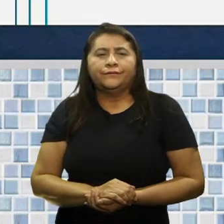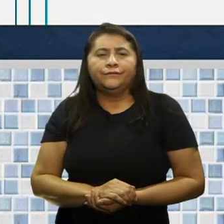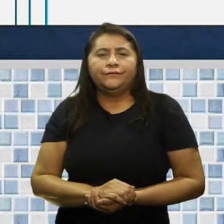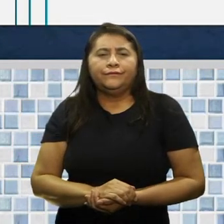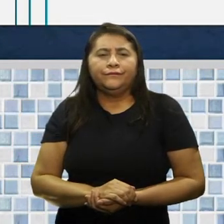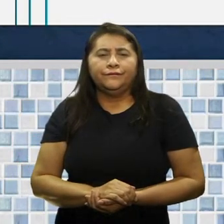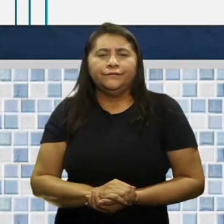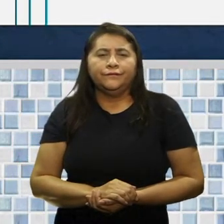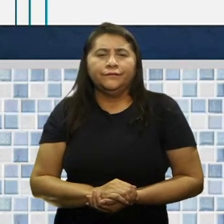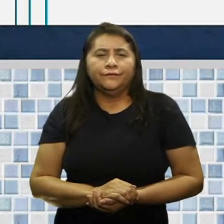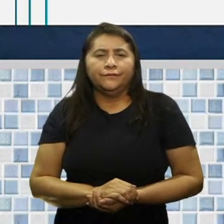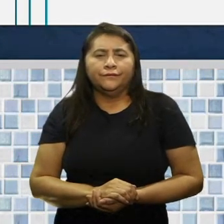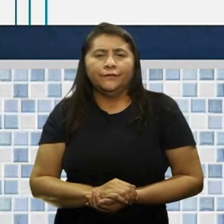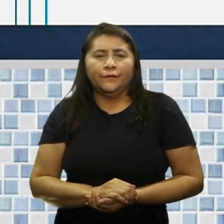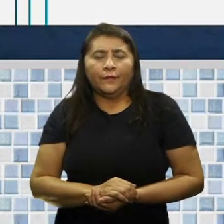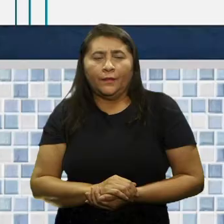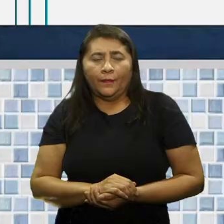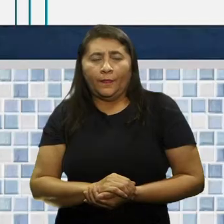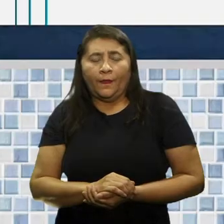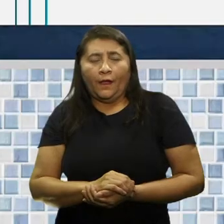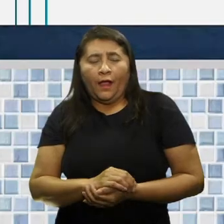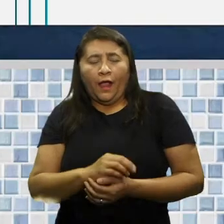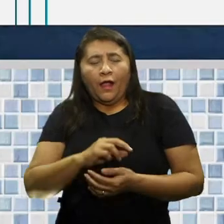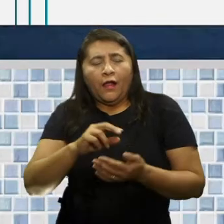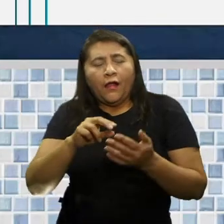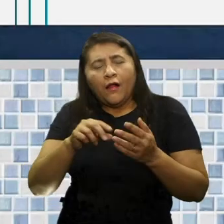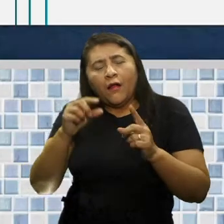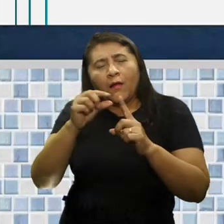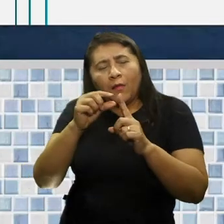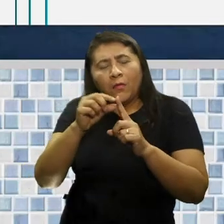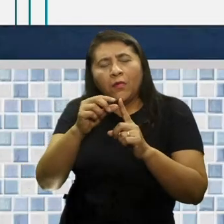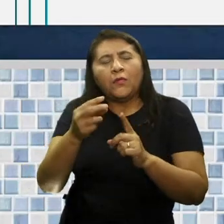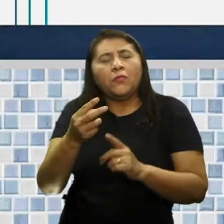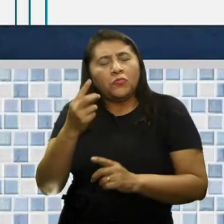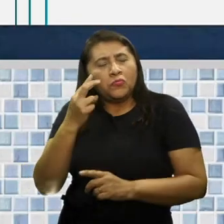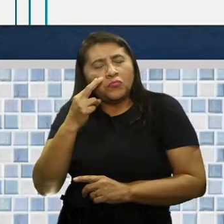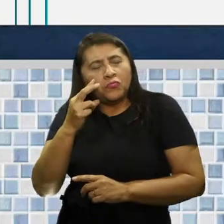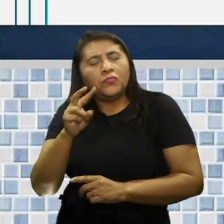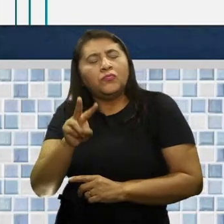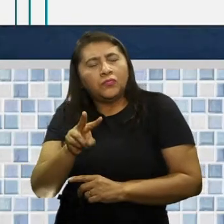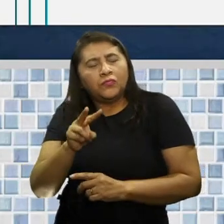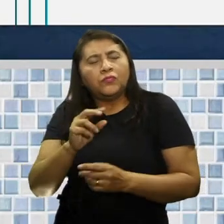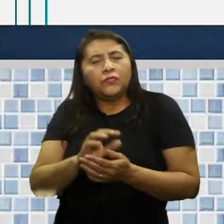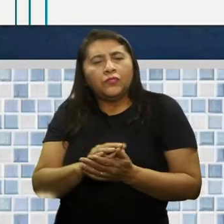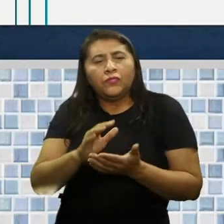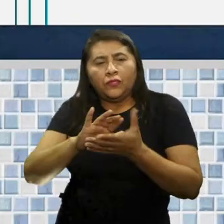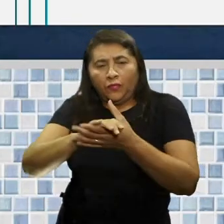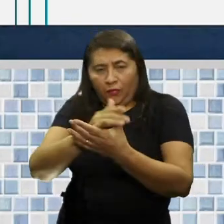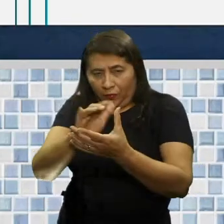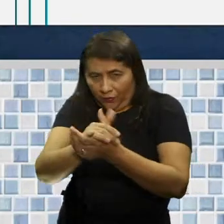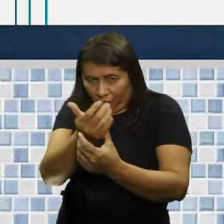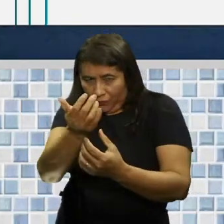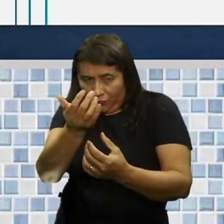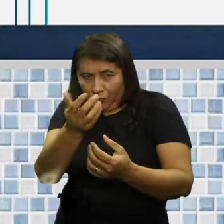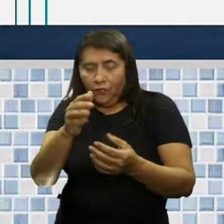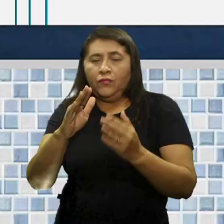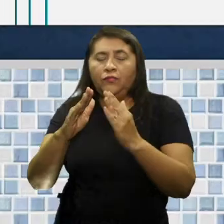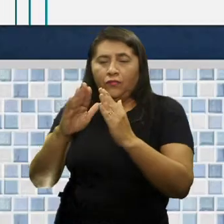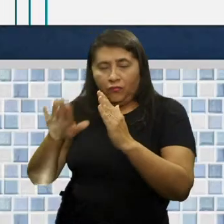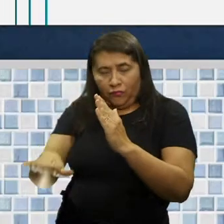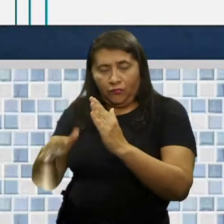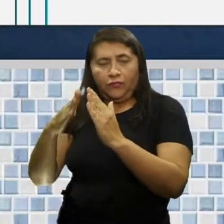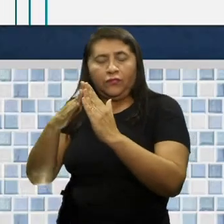avoid crowds. Esse vocabulário a gente já viu e significa o quê? Wash your hands, lave suas mãos. Stay home, fique em